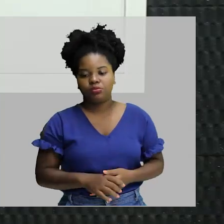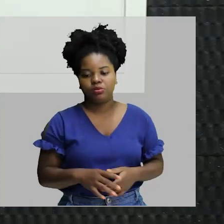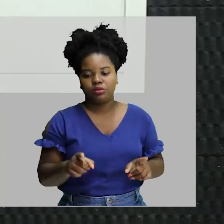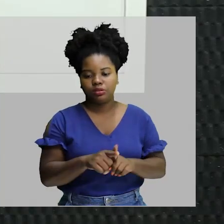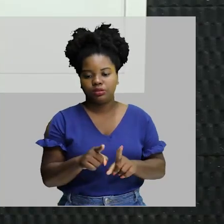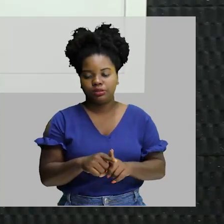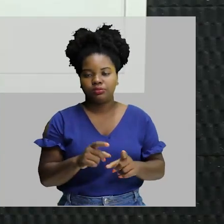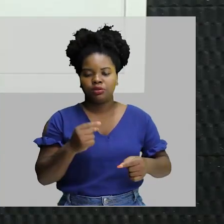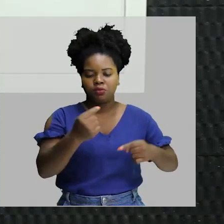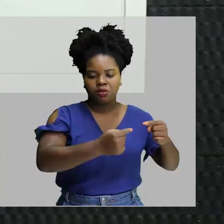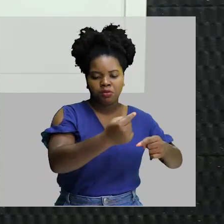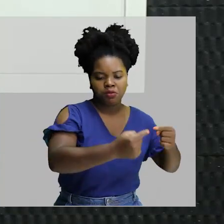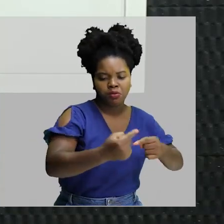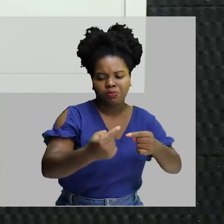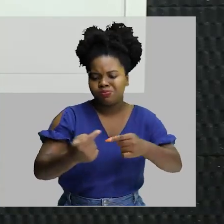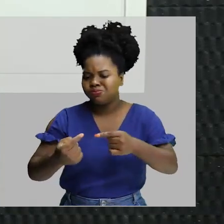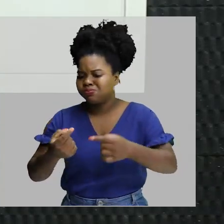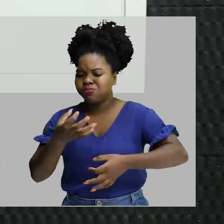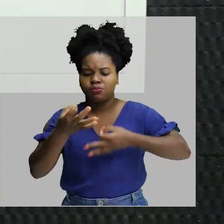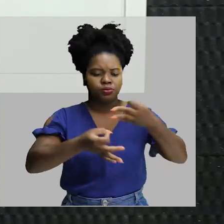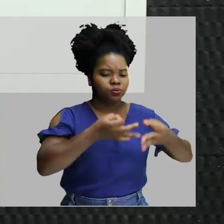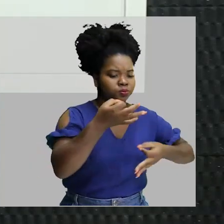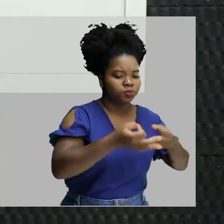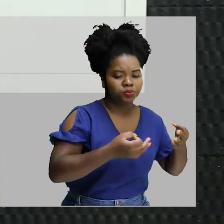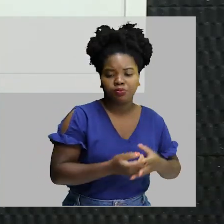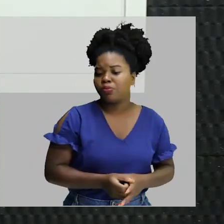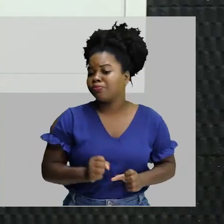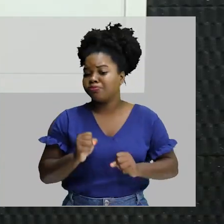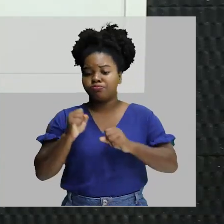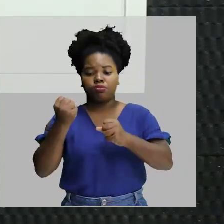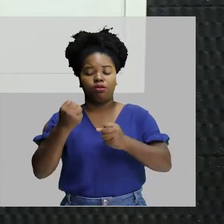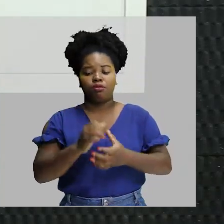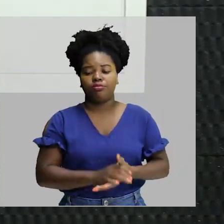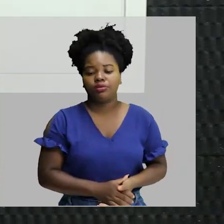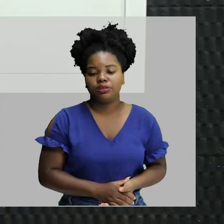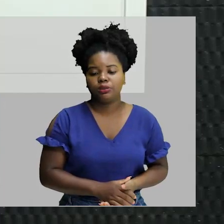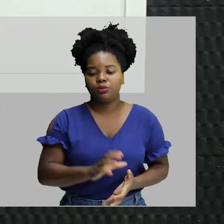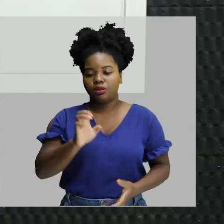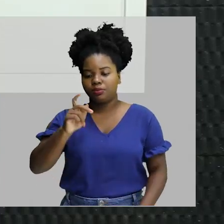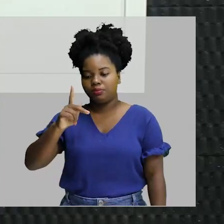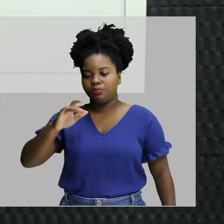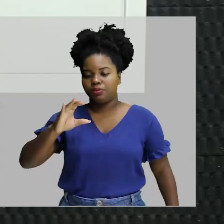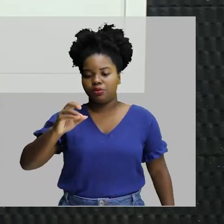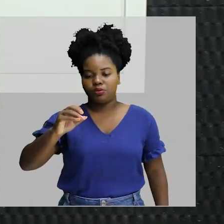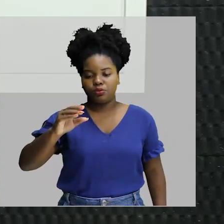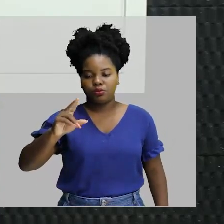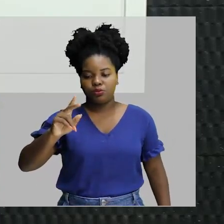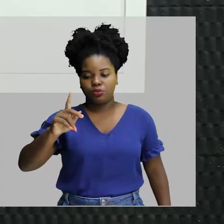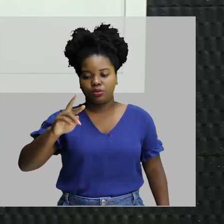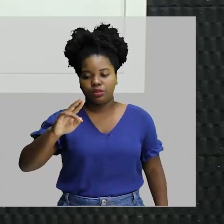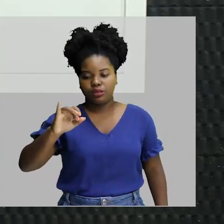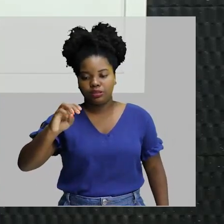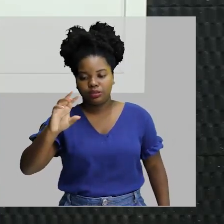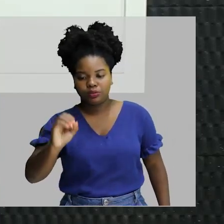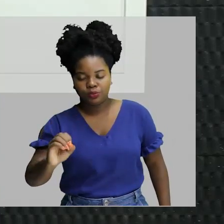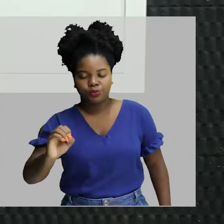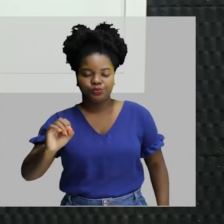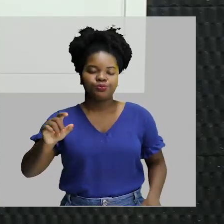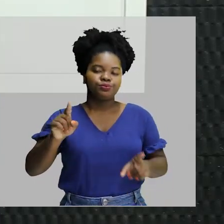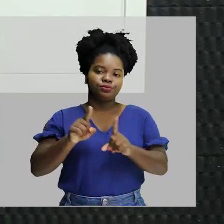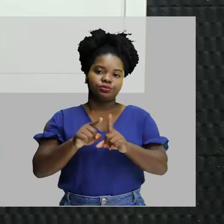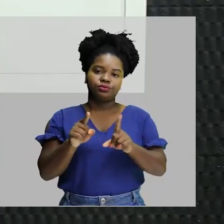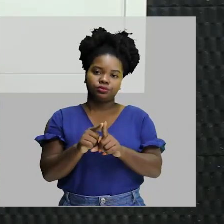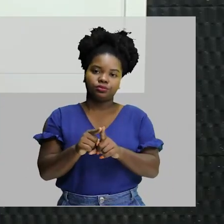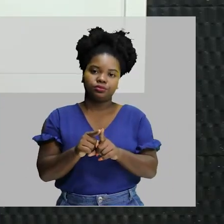elas têm um debate muito forte sobre isso, que é o epicurismo, mais adepto da liberdade,